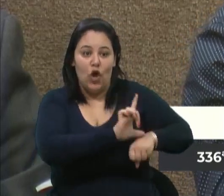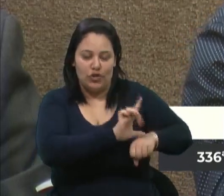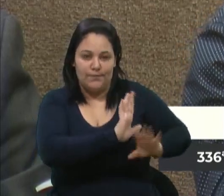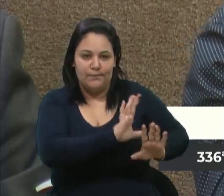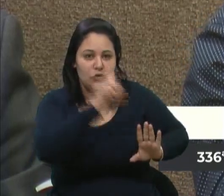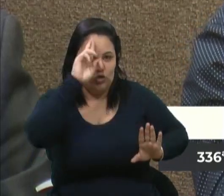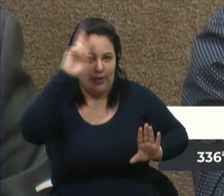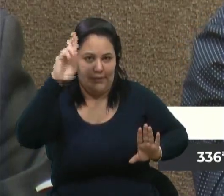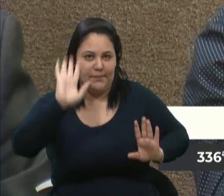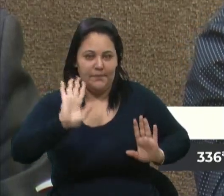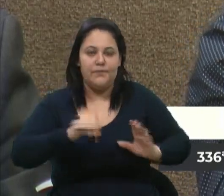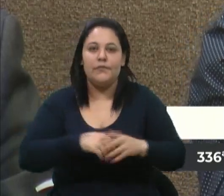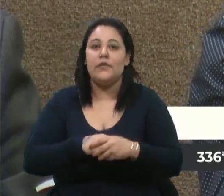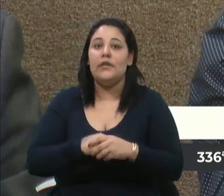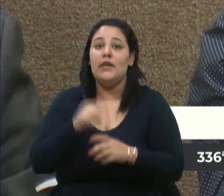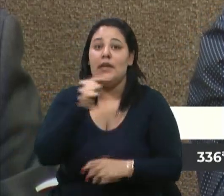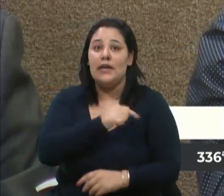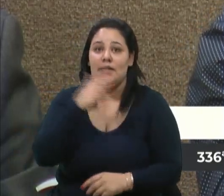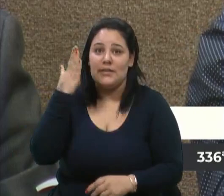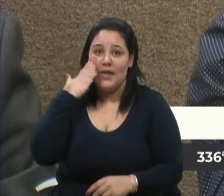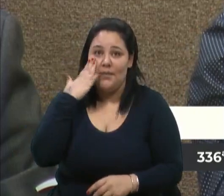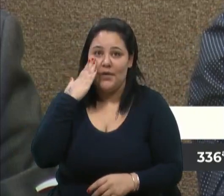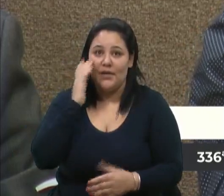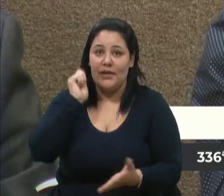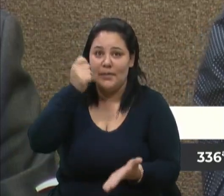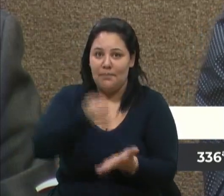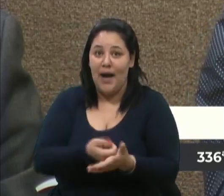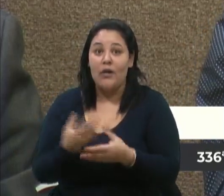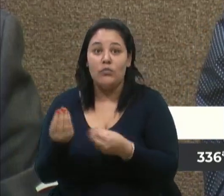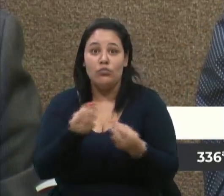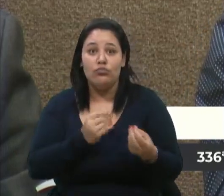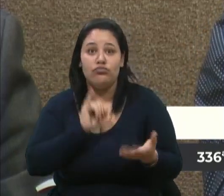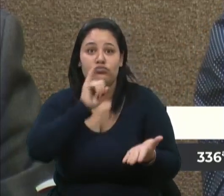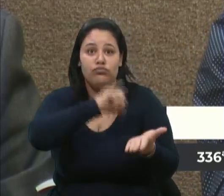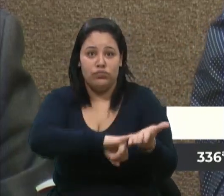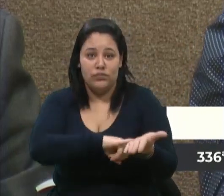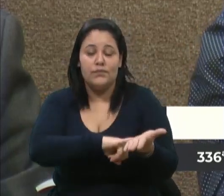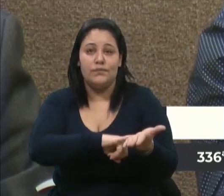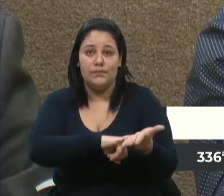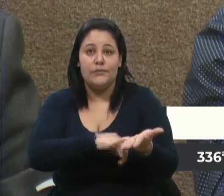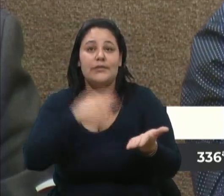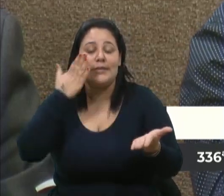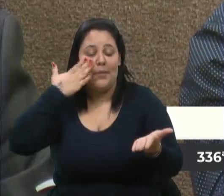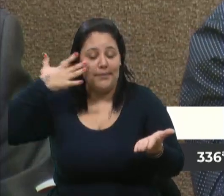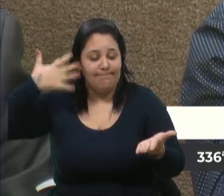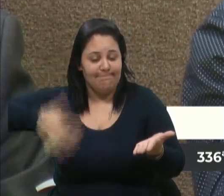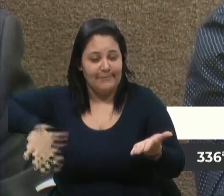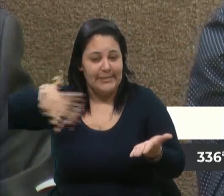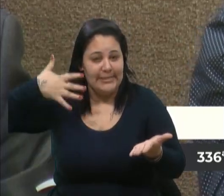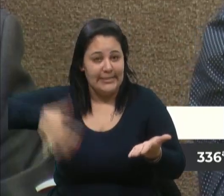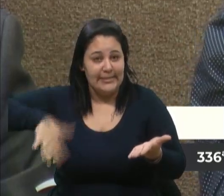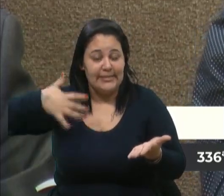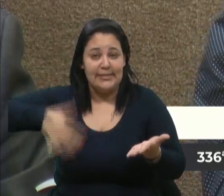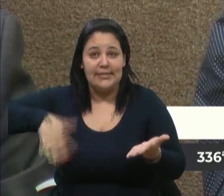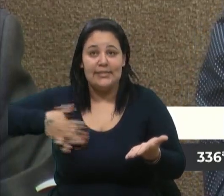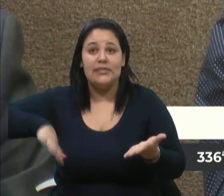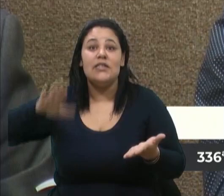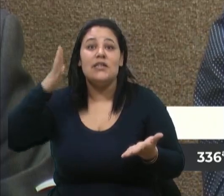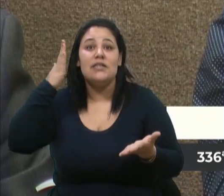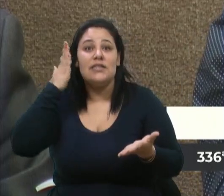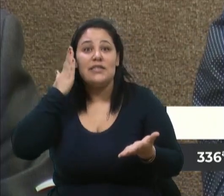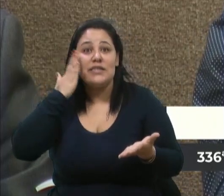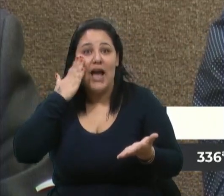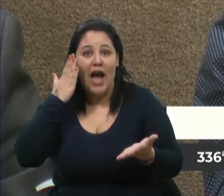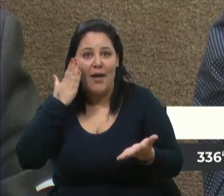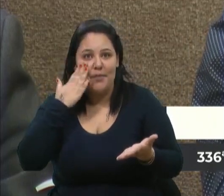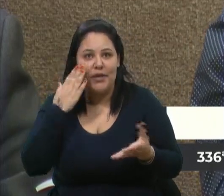eles sabem que pagam uma montanha de impostos e eles sabem que uma grande